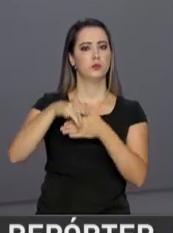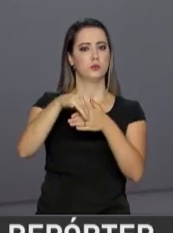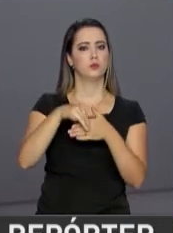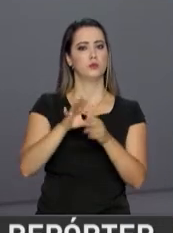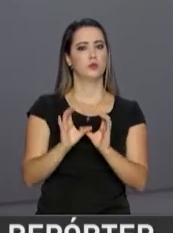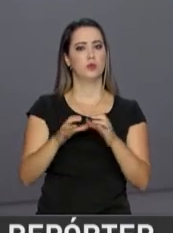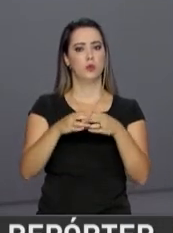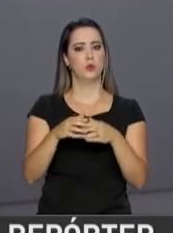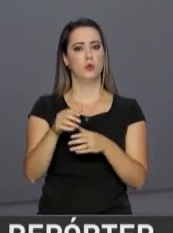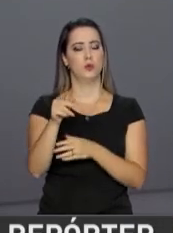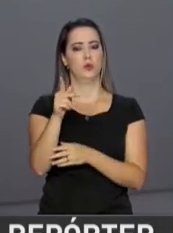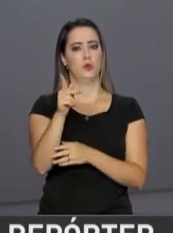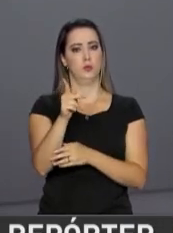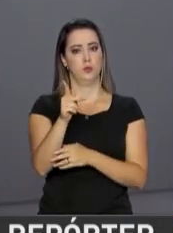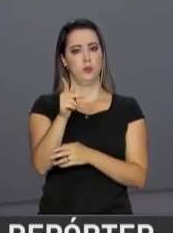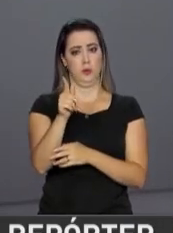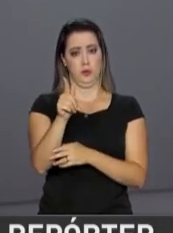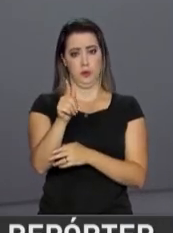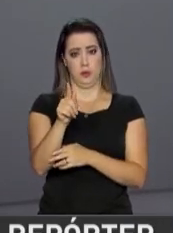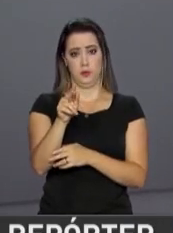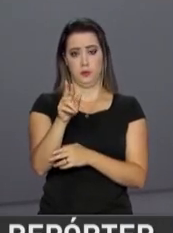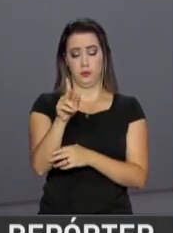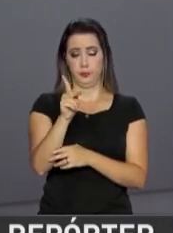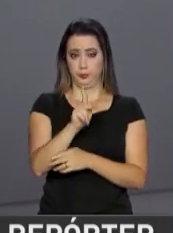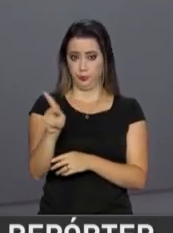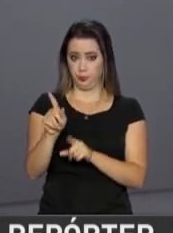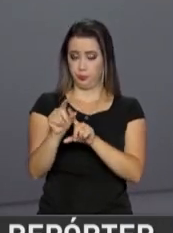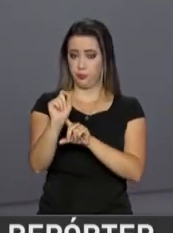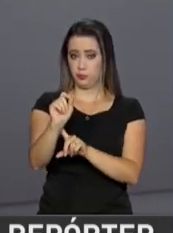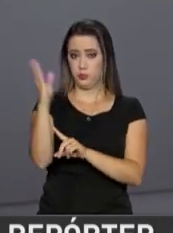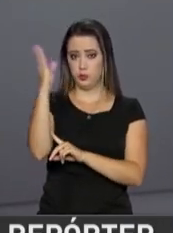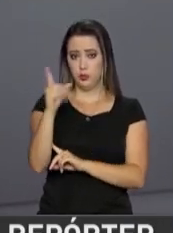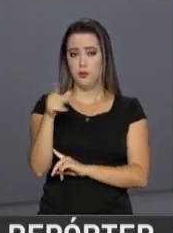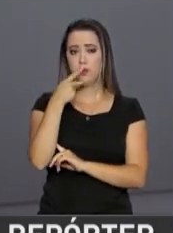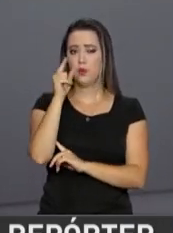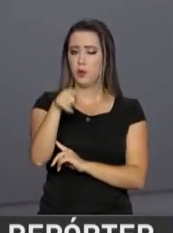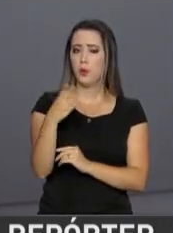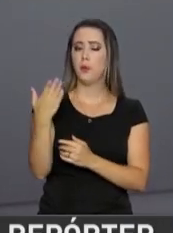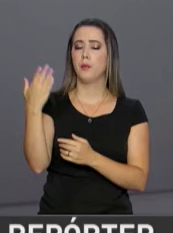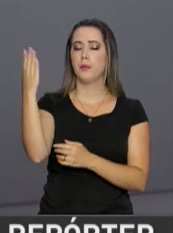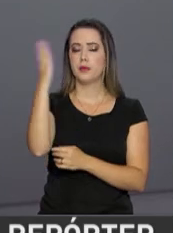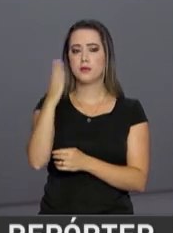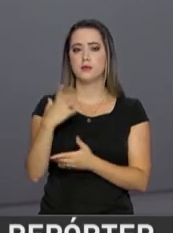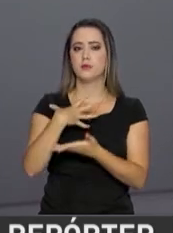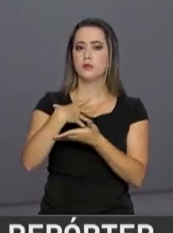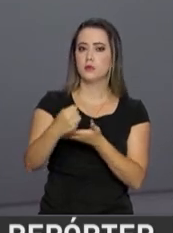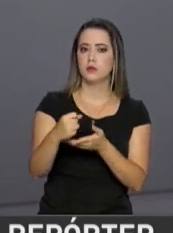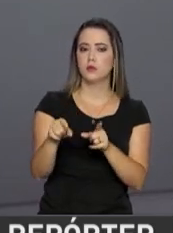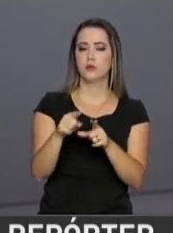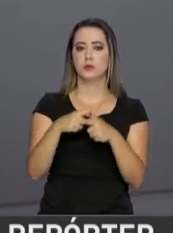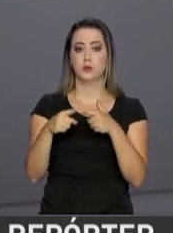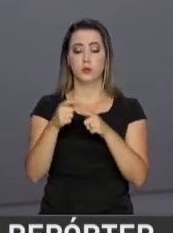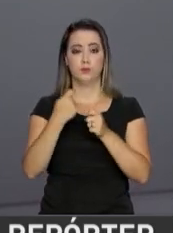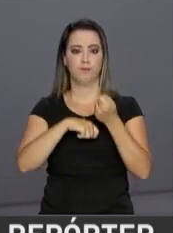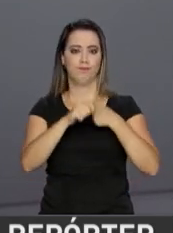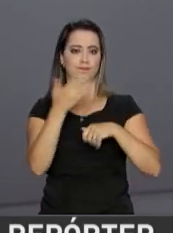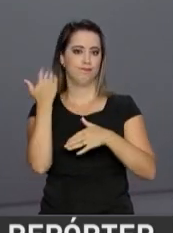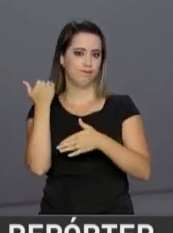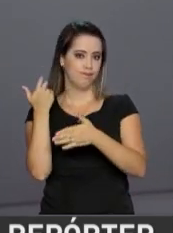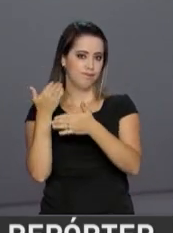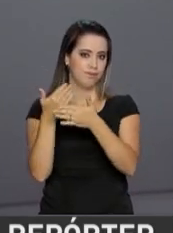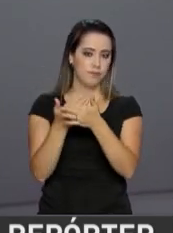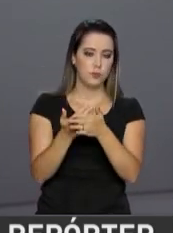geral da presidência da república moreira franco afirmou que o país conseguiu superar a crise econômica dos últimos anos em